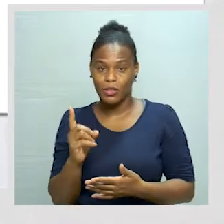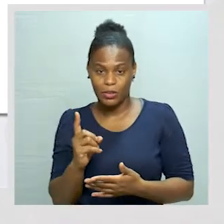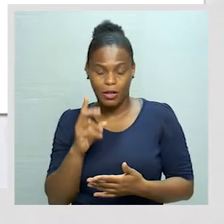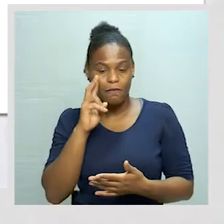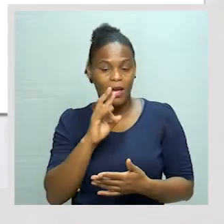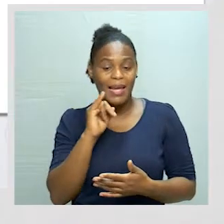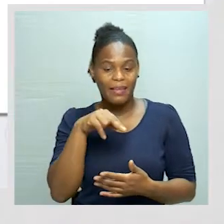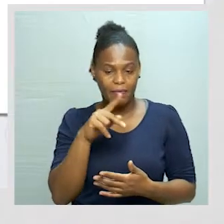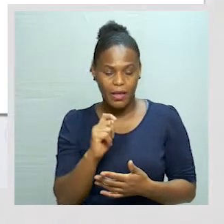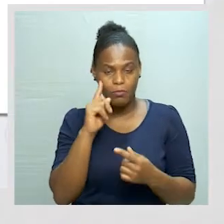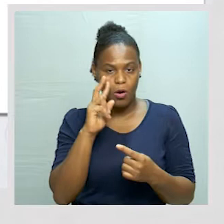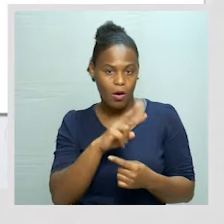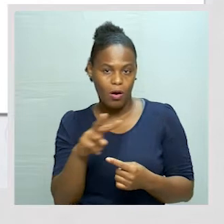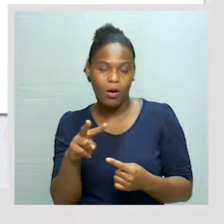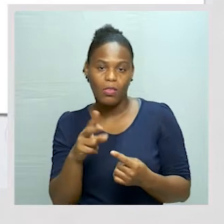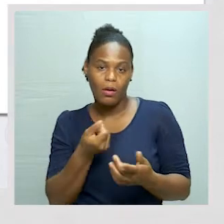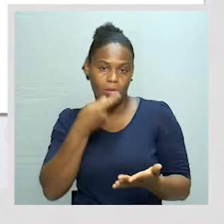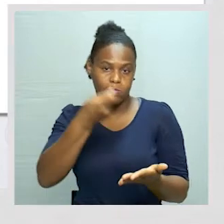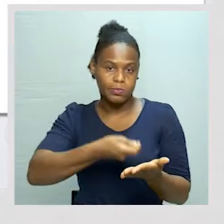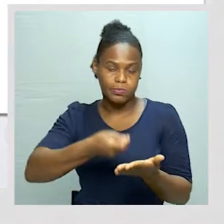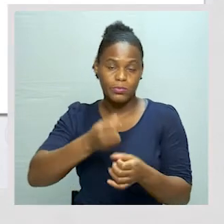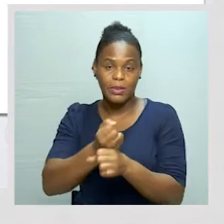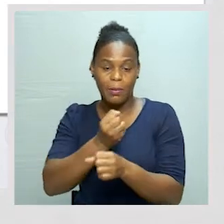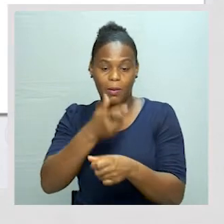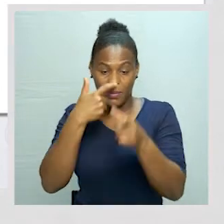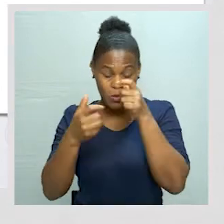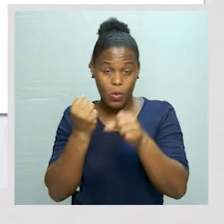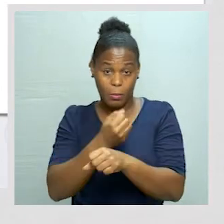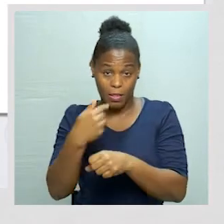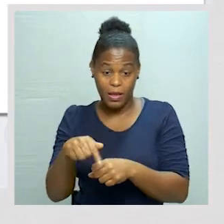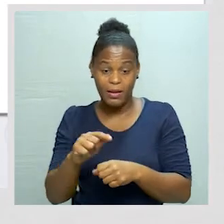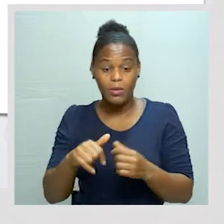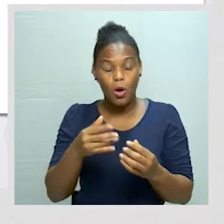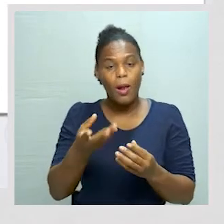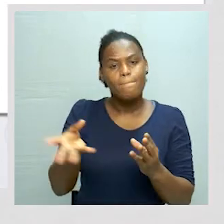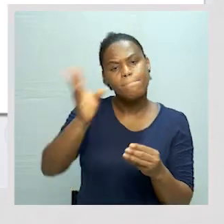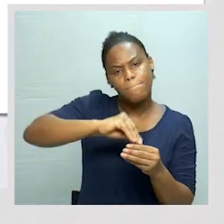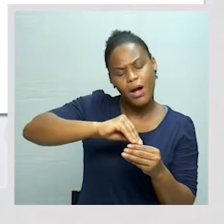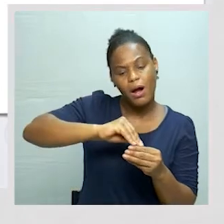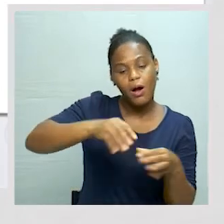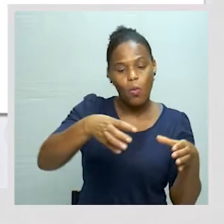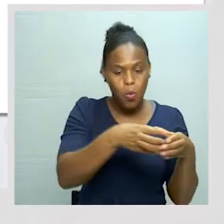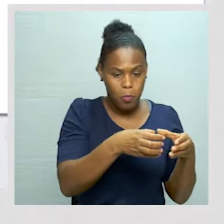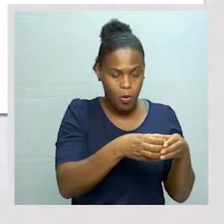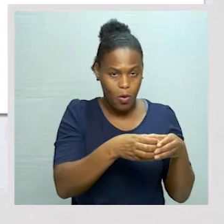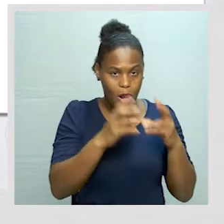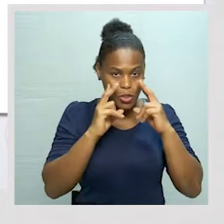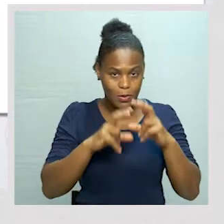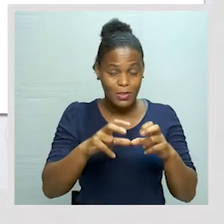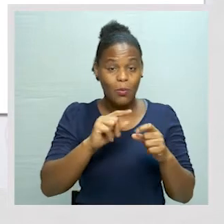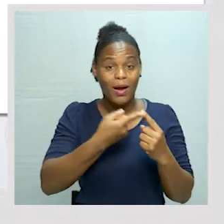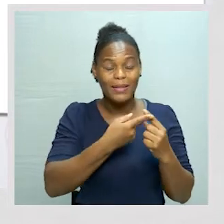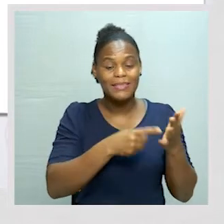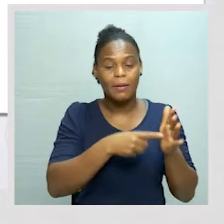que mostra as remunerações do trabalho, ou seja, dos empregados, e o excedente bruto de exploração nesses anos. Vocês podem